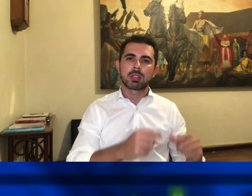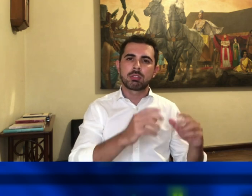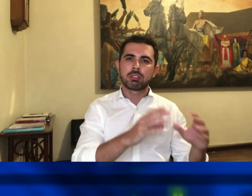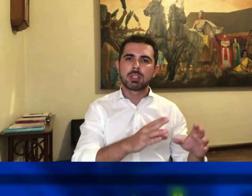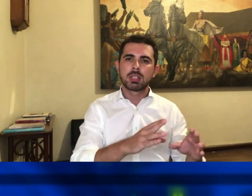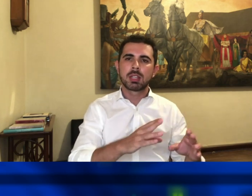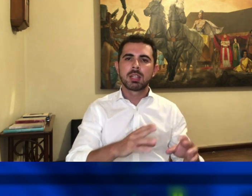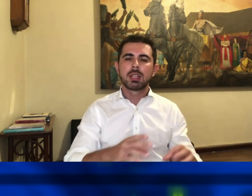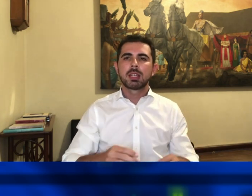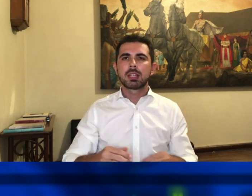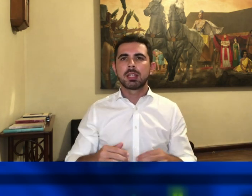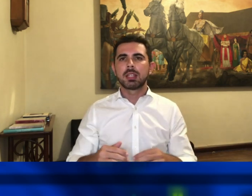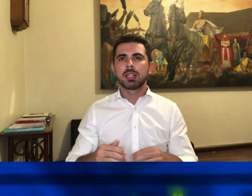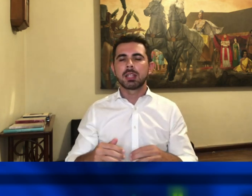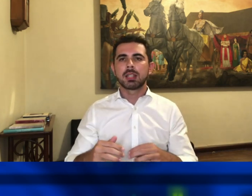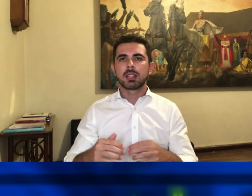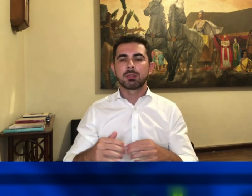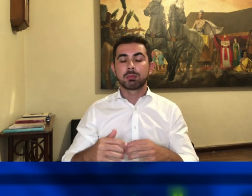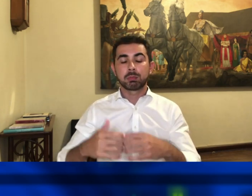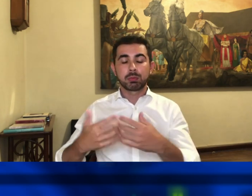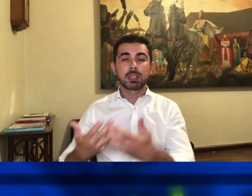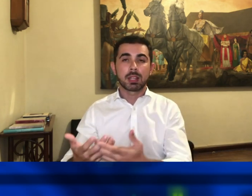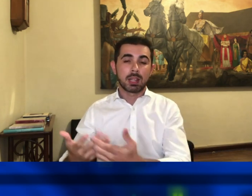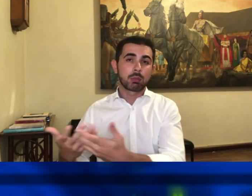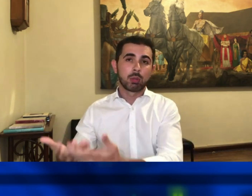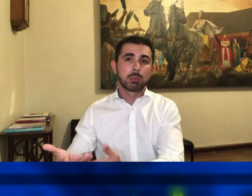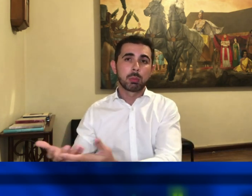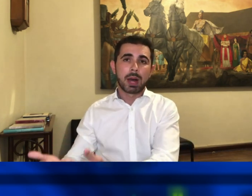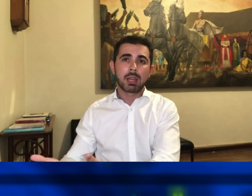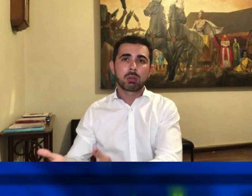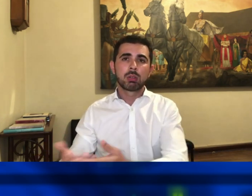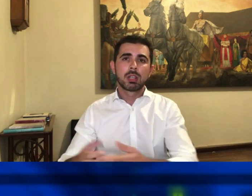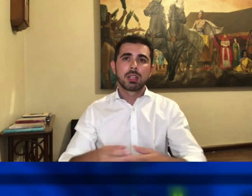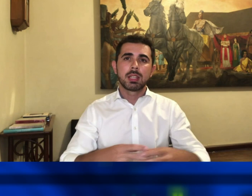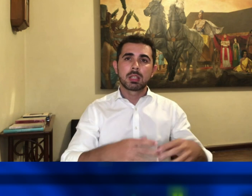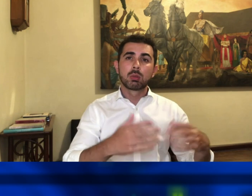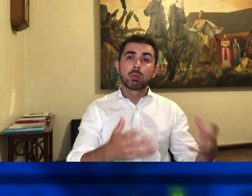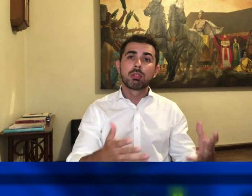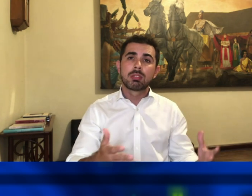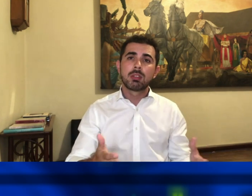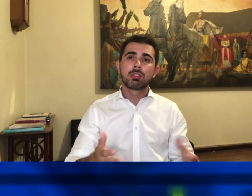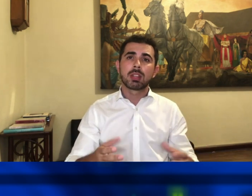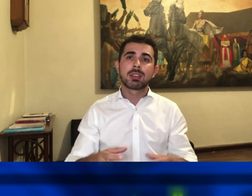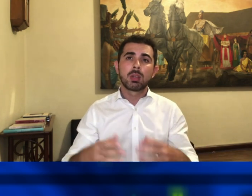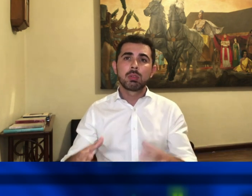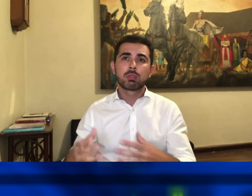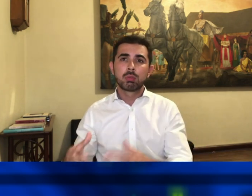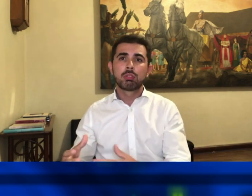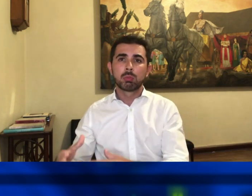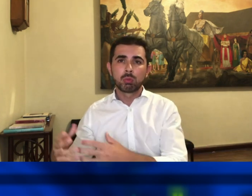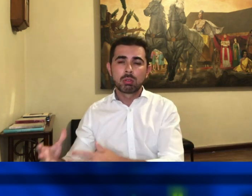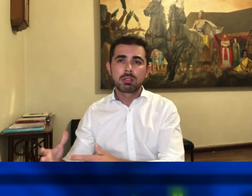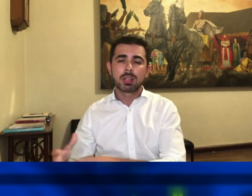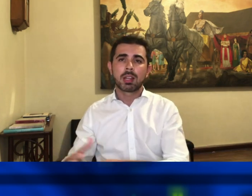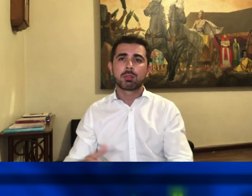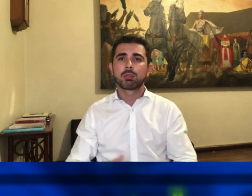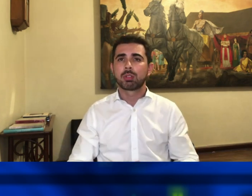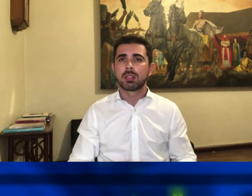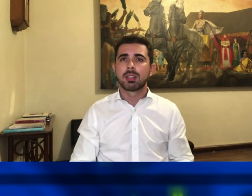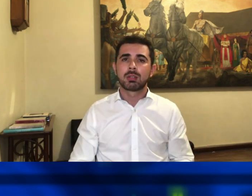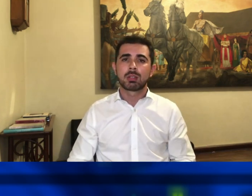Multimídia Restinga, que leva o nome do bairro, e que, inclusive, já tem um estúdio de música